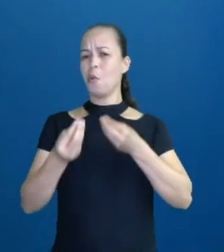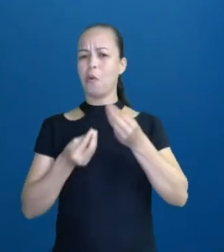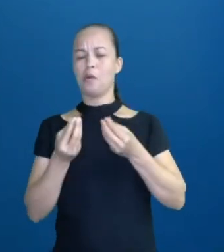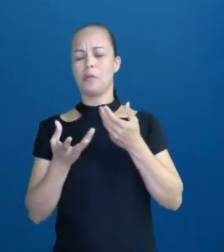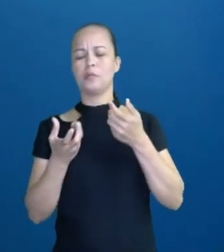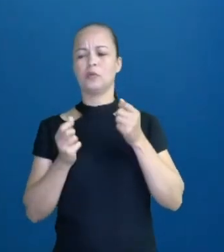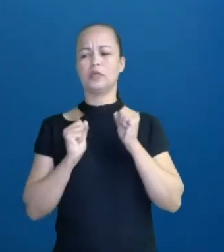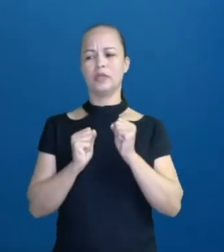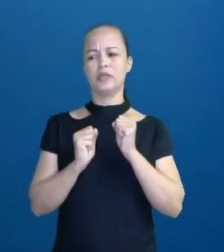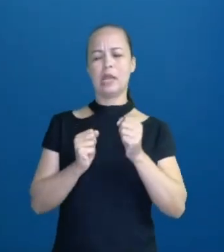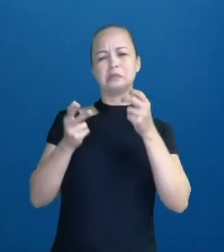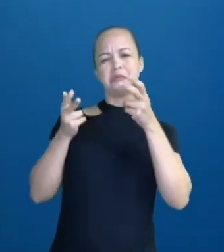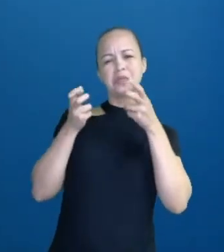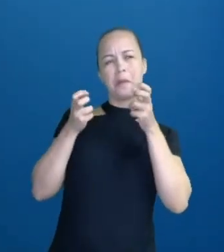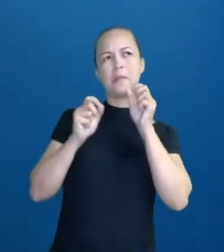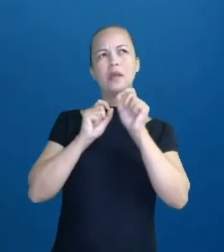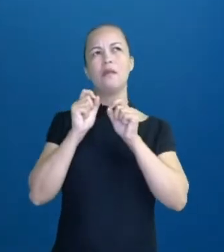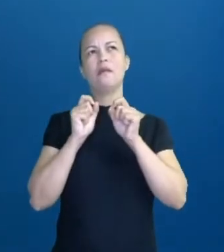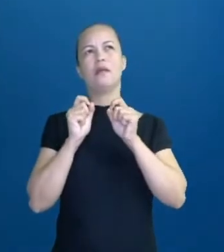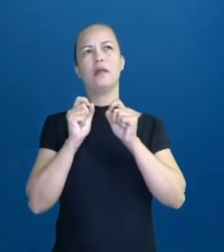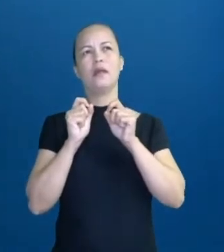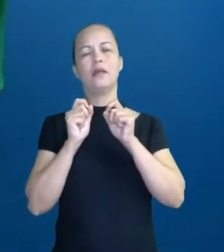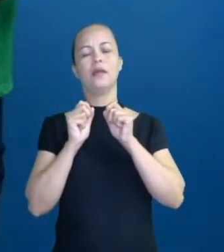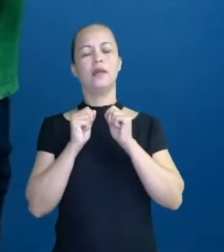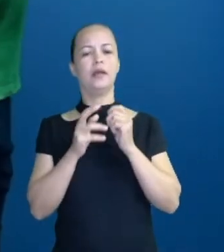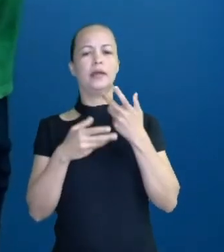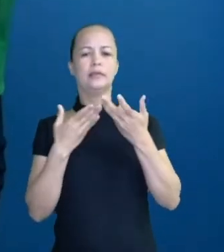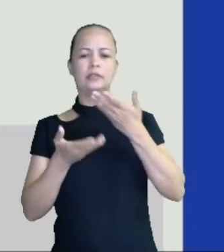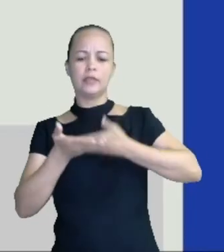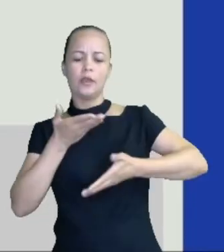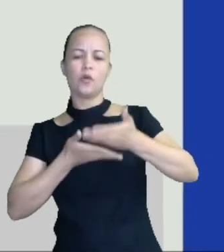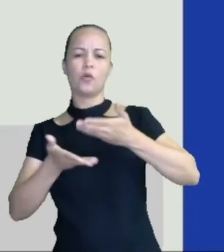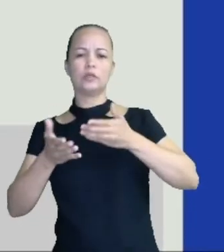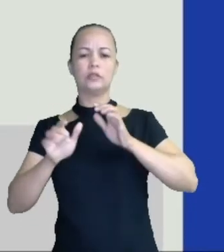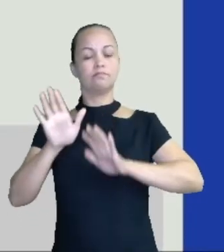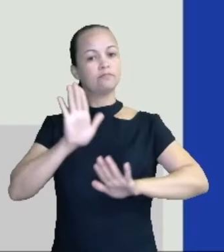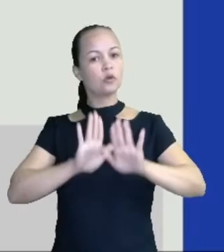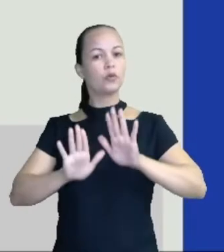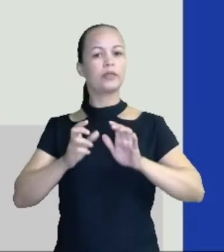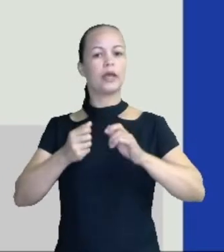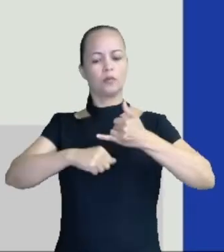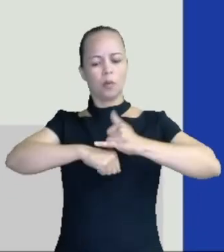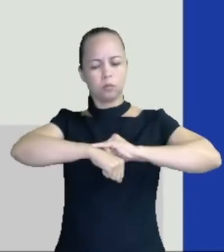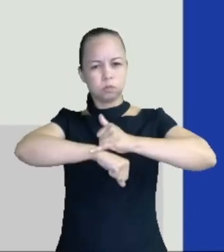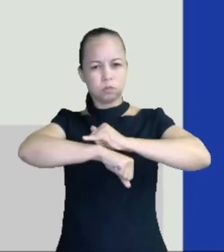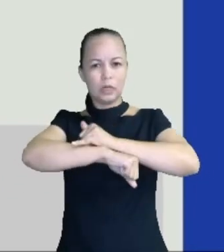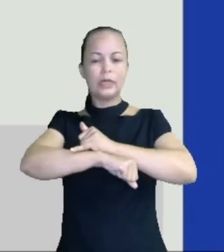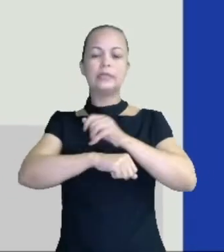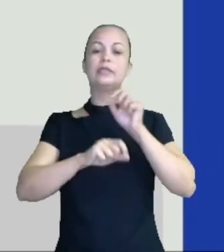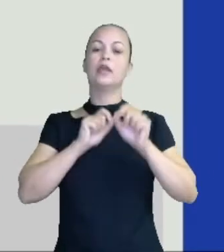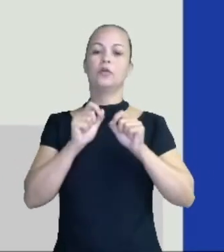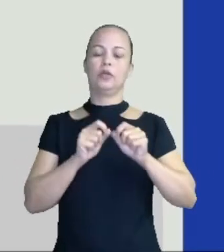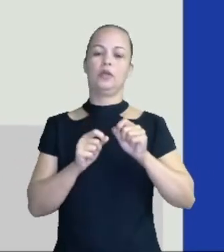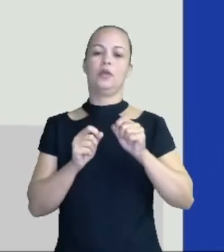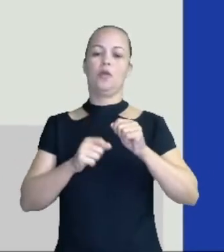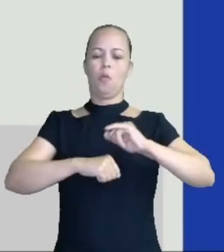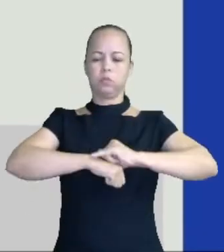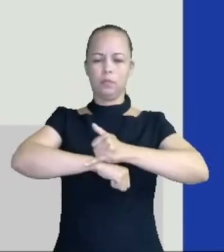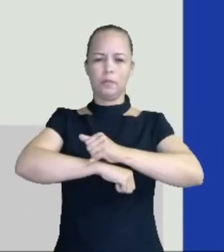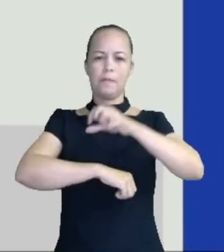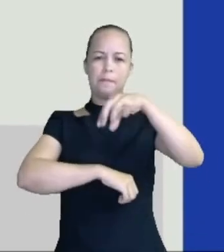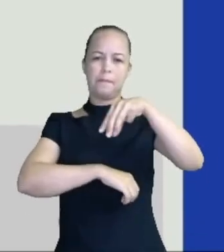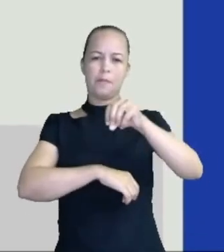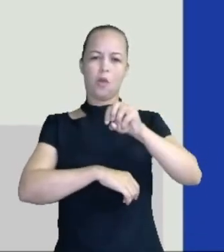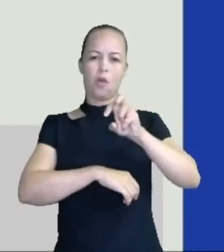de fato começar a ter um maior cuidado em relação a isso para a gente não desenvolver uma obesidade que a gente chama de obesidade mórbida, né? Existe